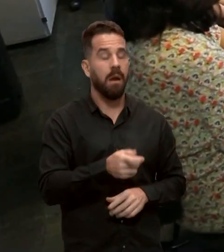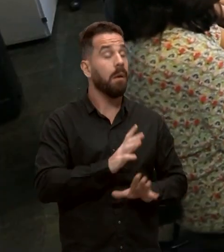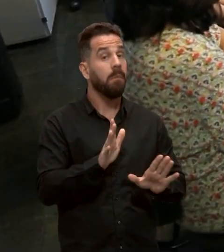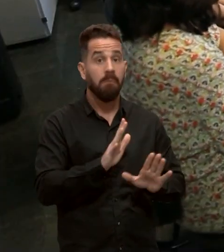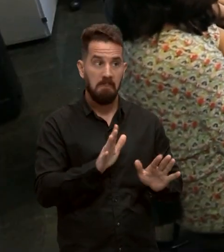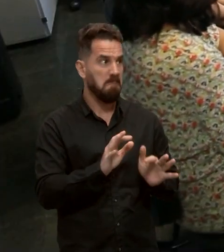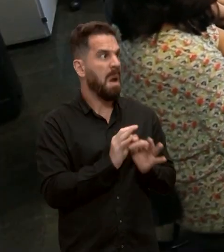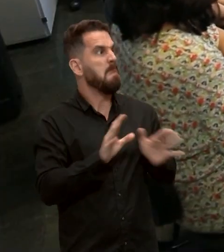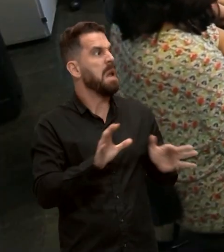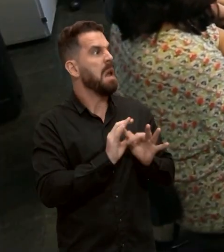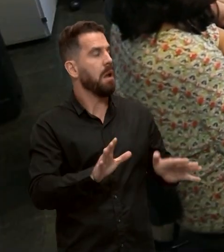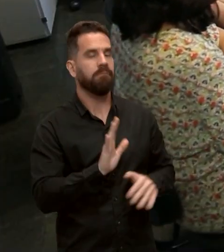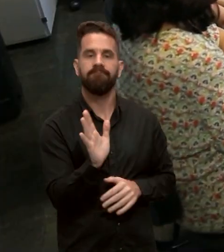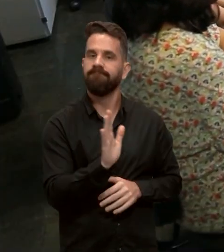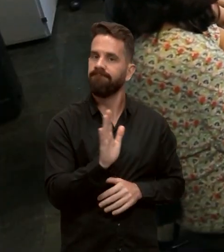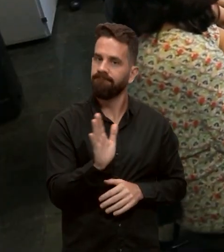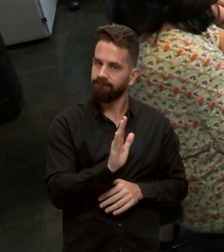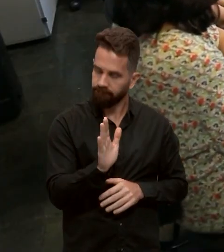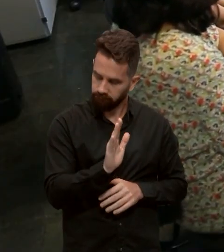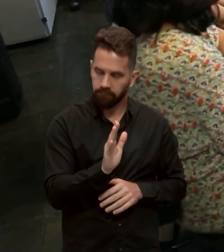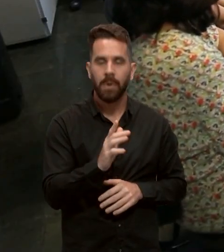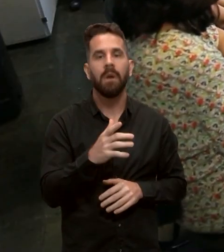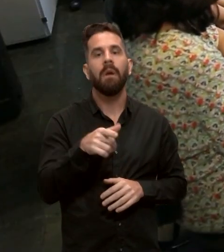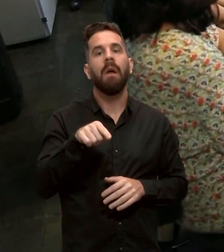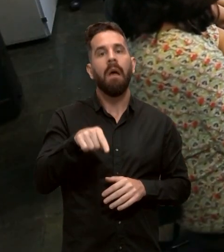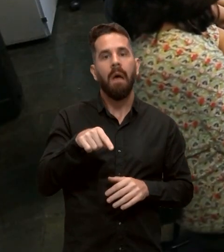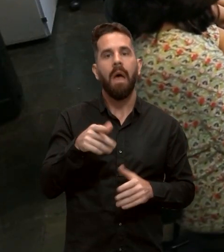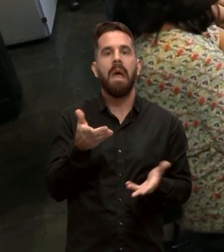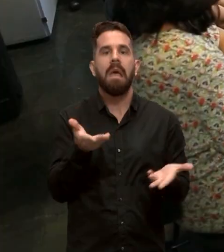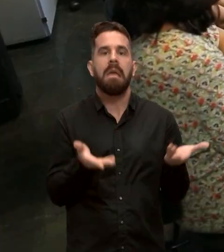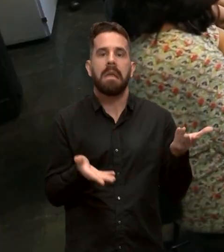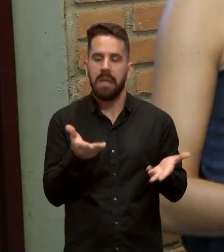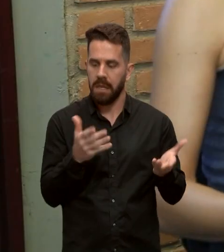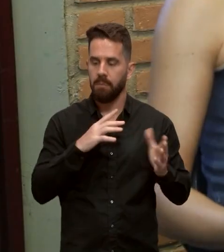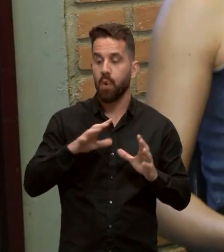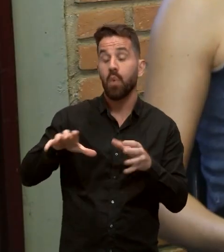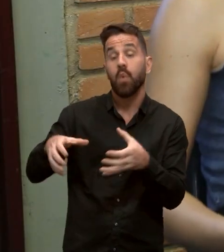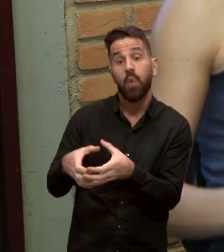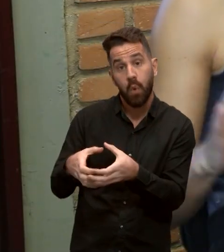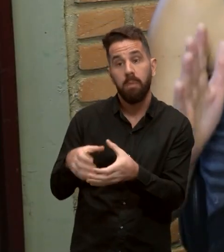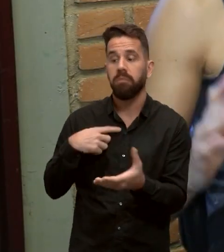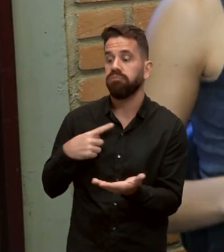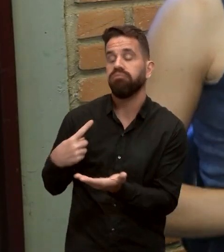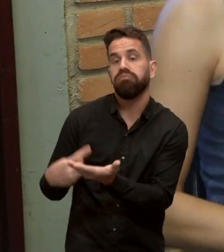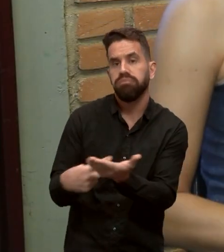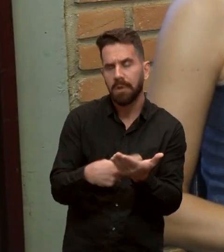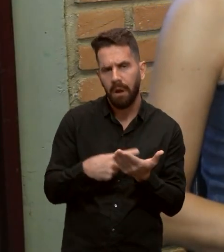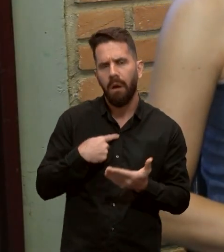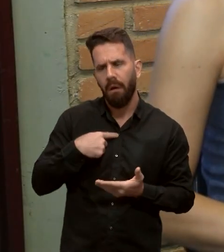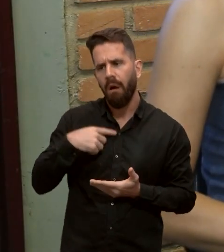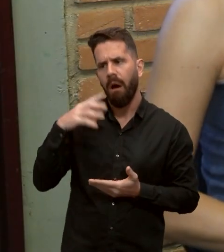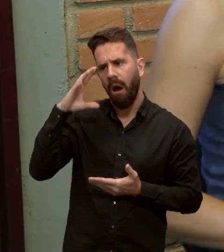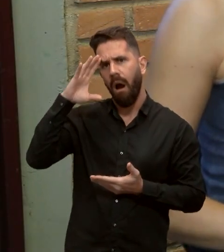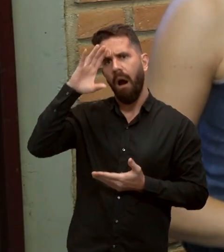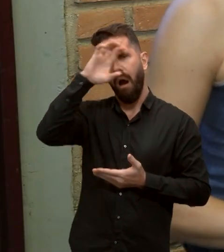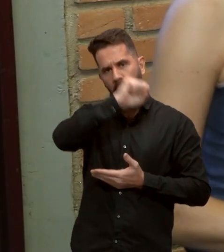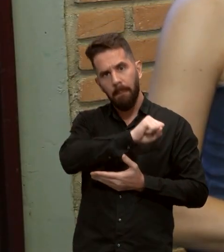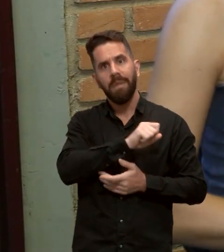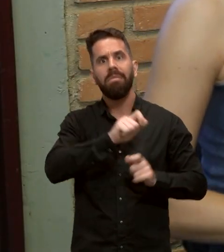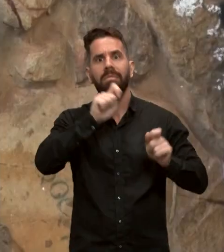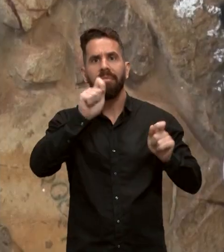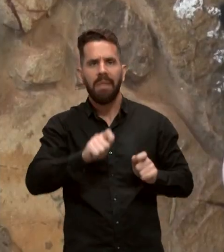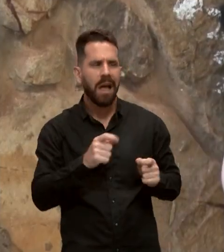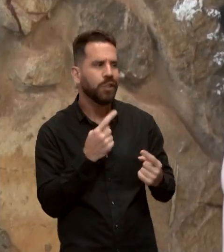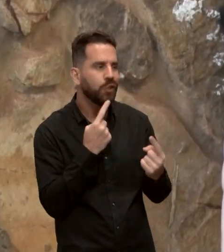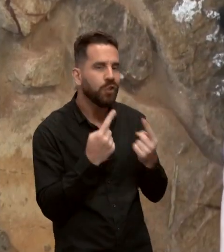nesse grupo, eu comecei a entender que eu deveria ter com as minhas filhas mais diálogos, né? Que a